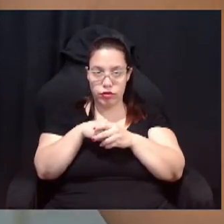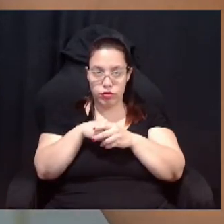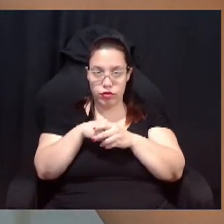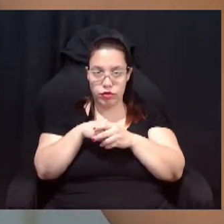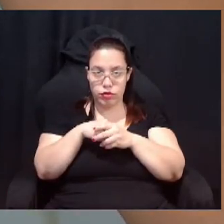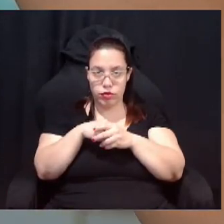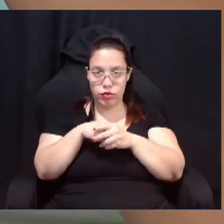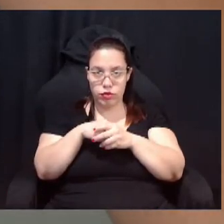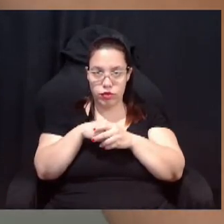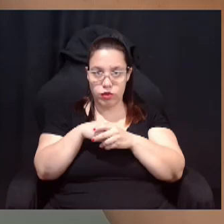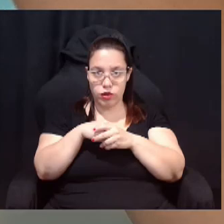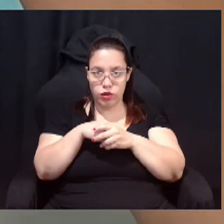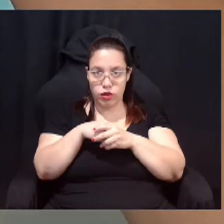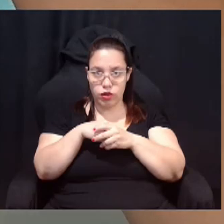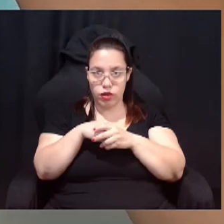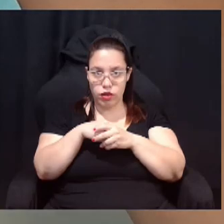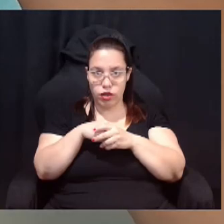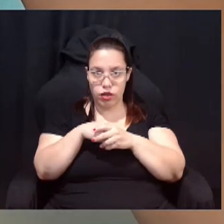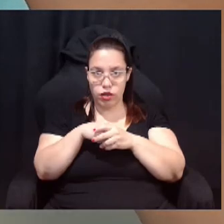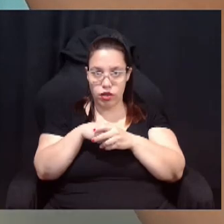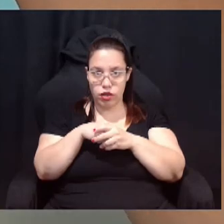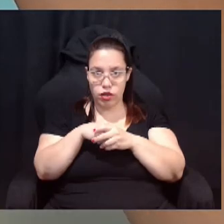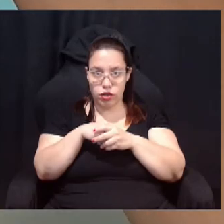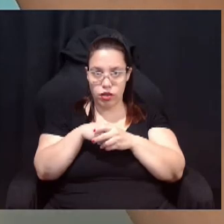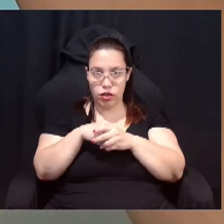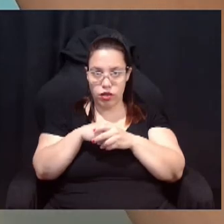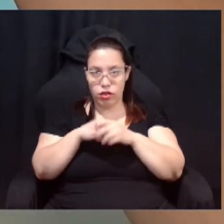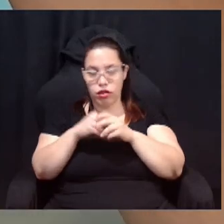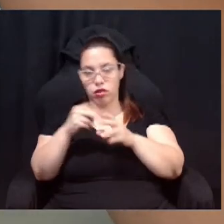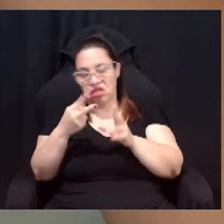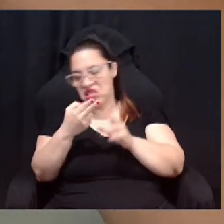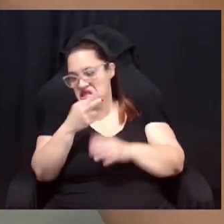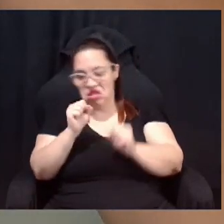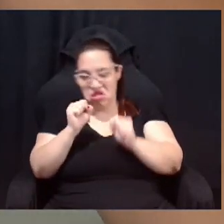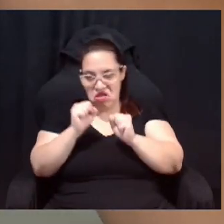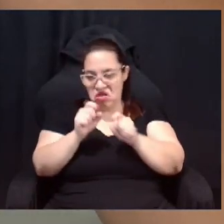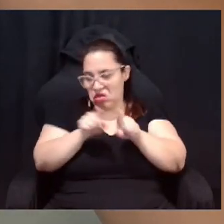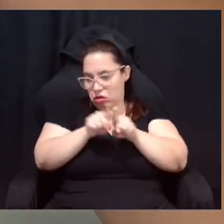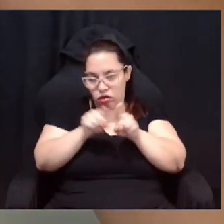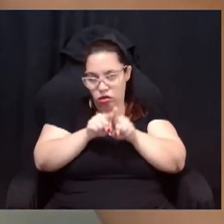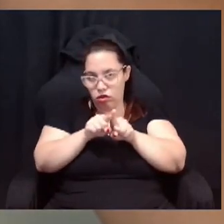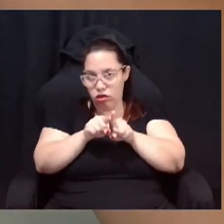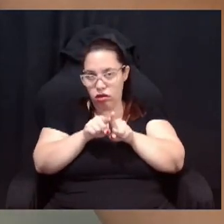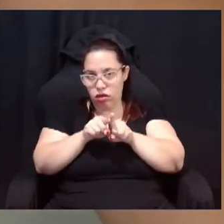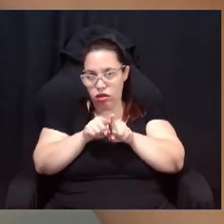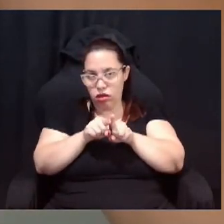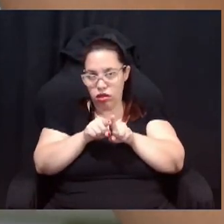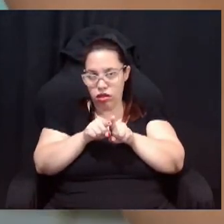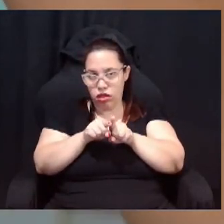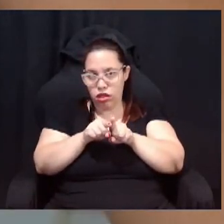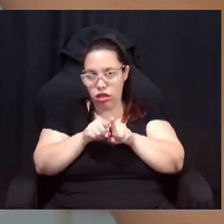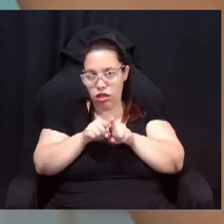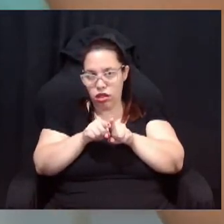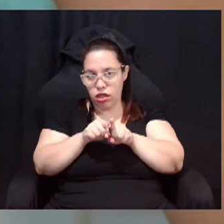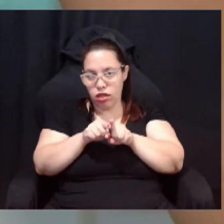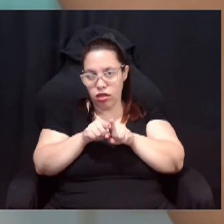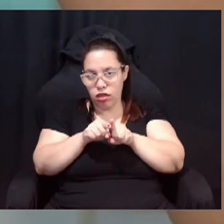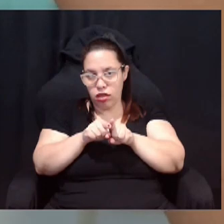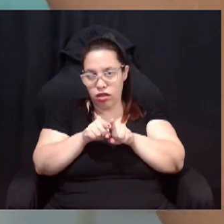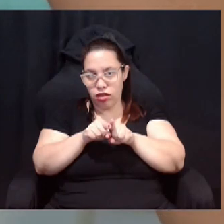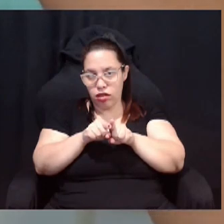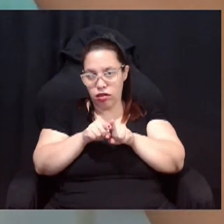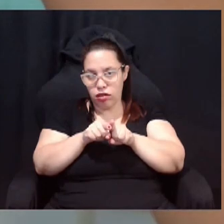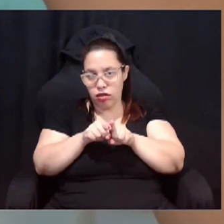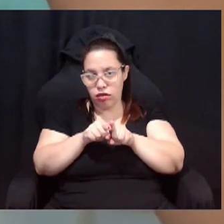pontinha da tesoura também, ou de algum palitinho que a gente tiver em casa. O importante é a gente trazer essa voltinha